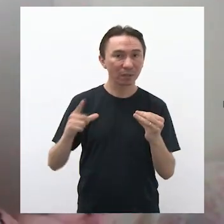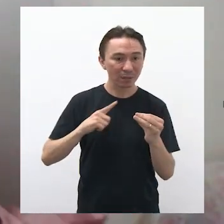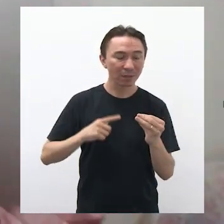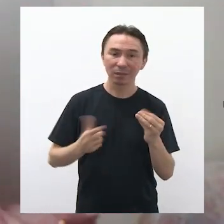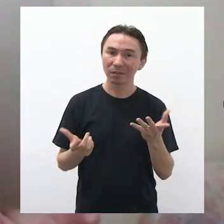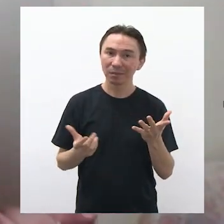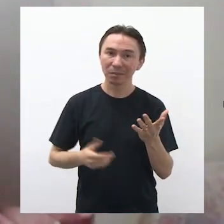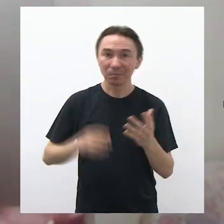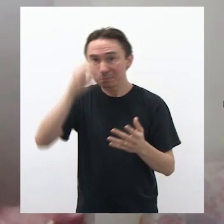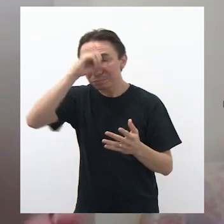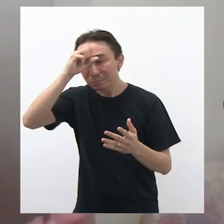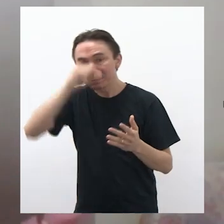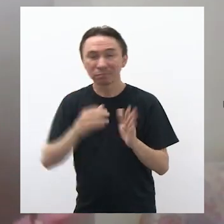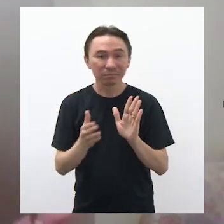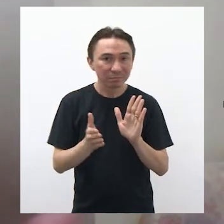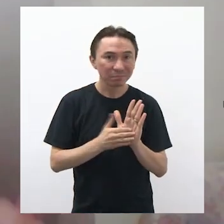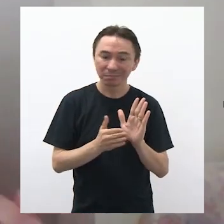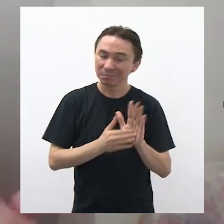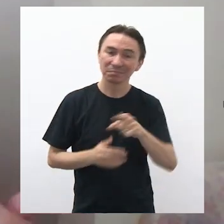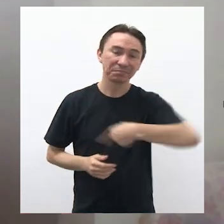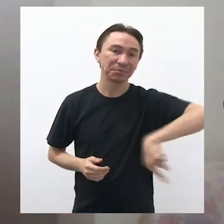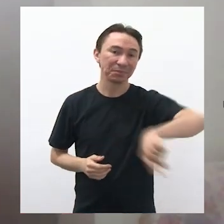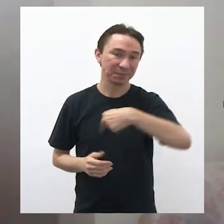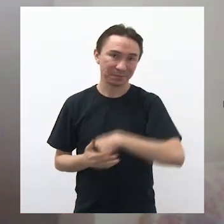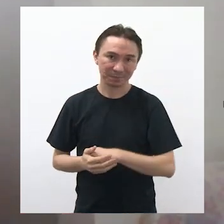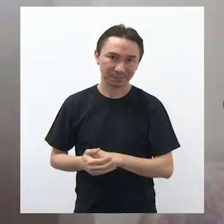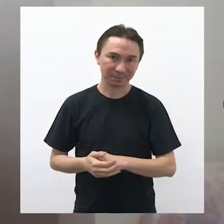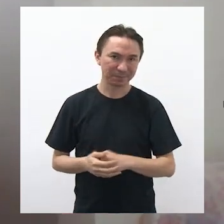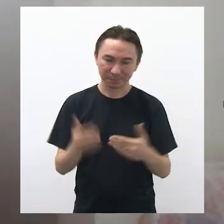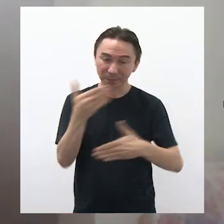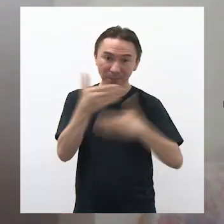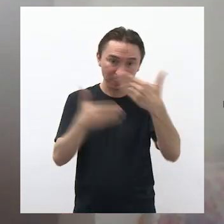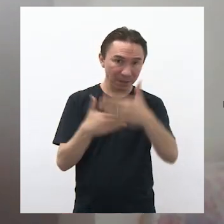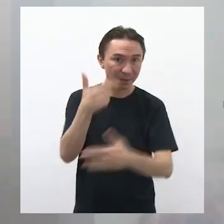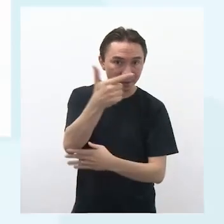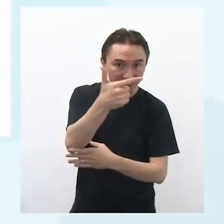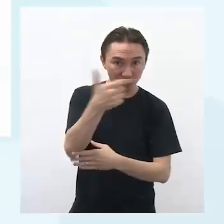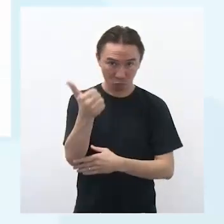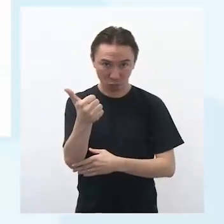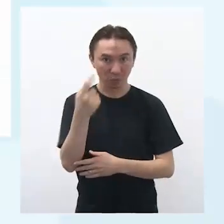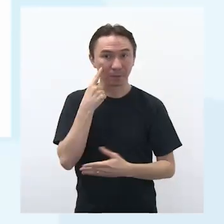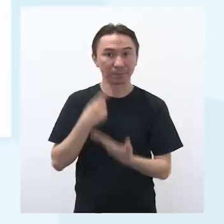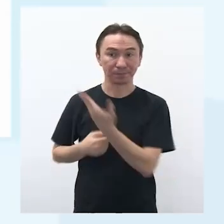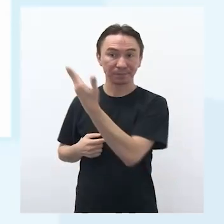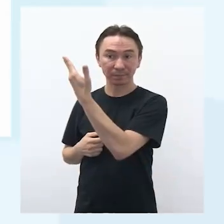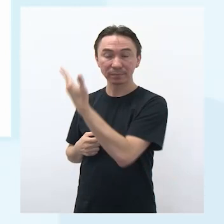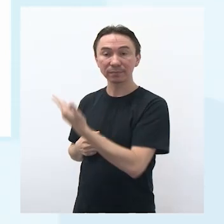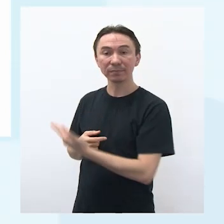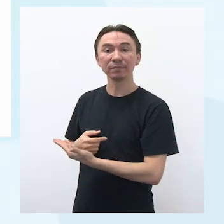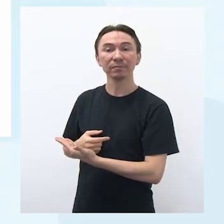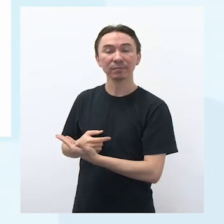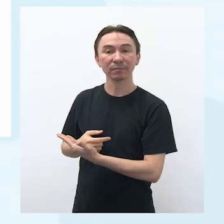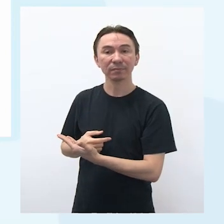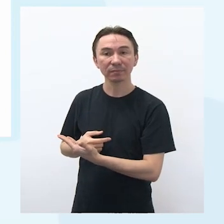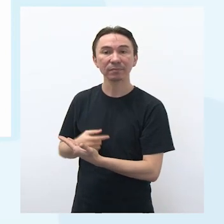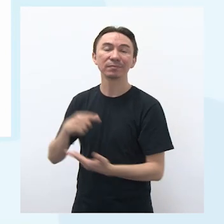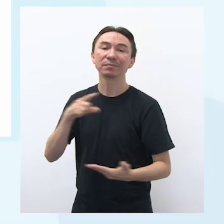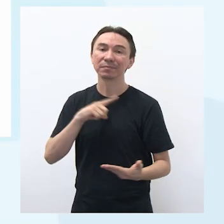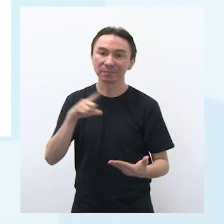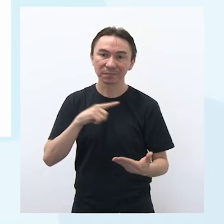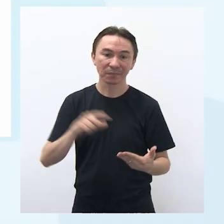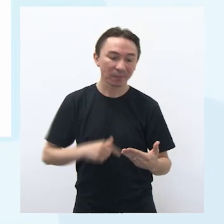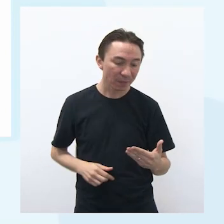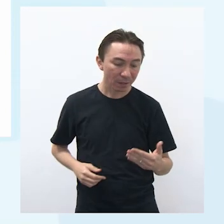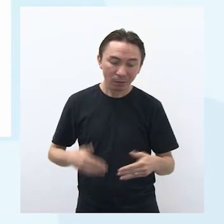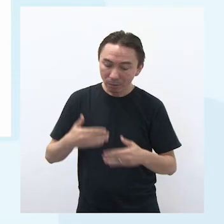nossos materiais, tá? Então, no slide 21, o Giovanni vai colocar aqui para a gente vai ter o sequencial.